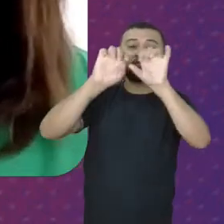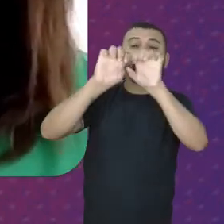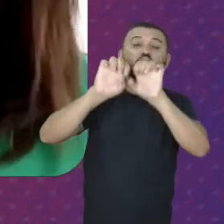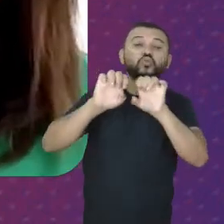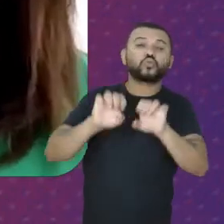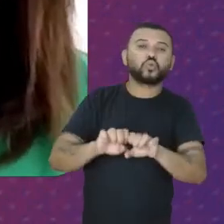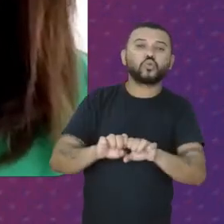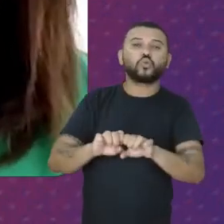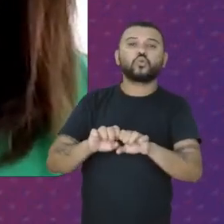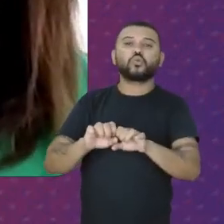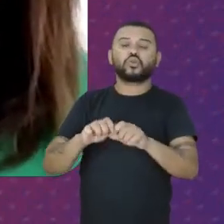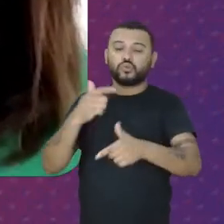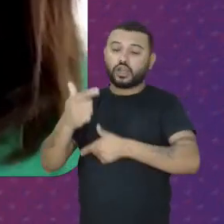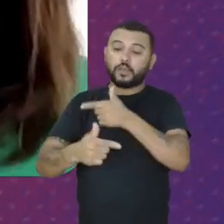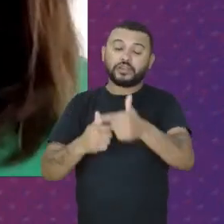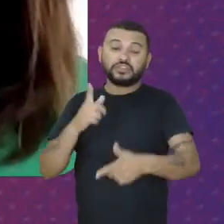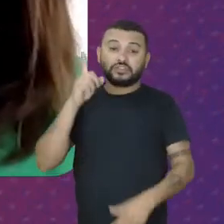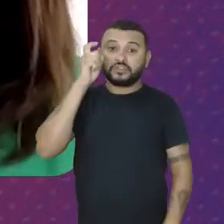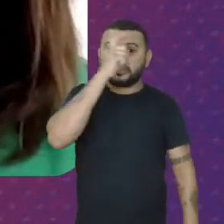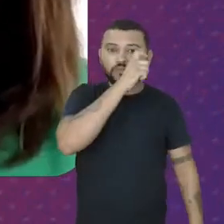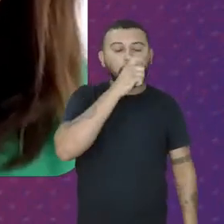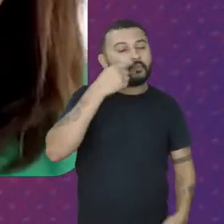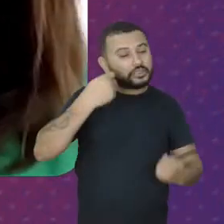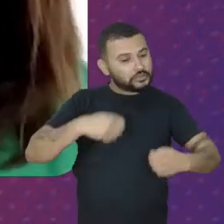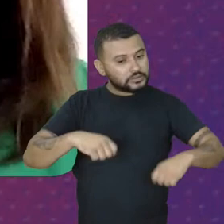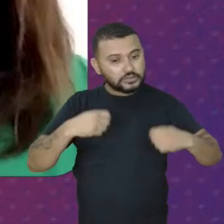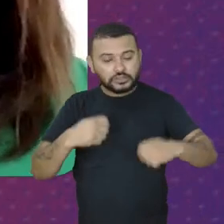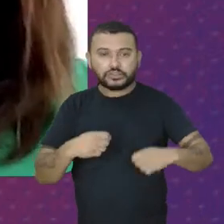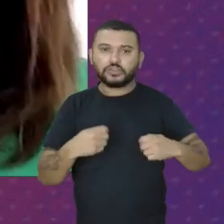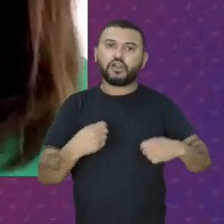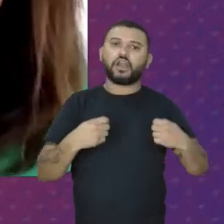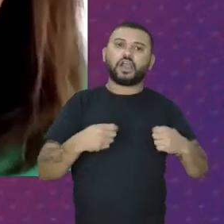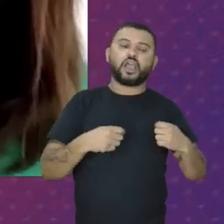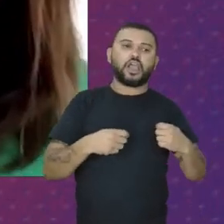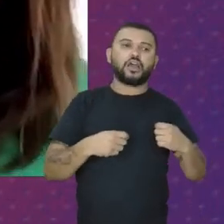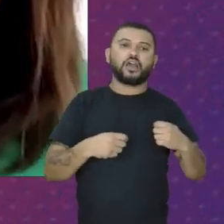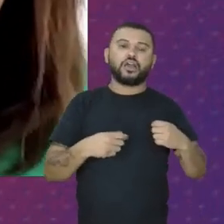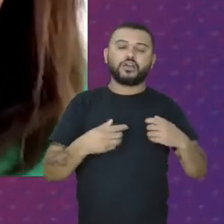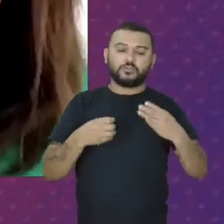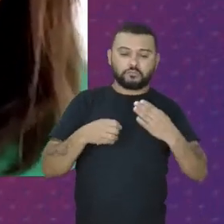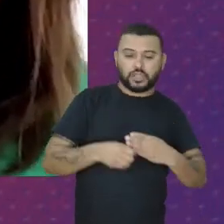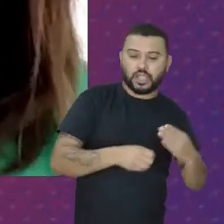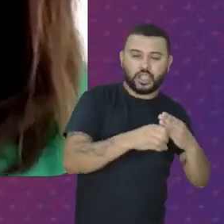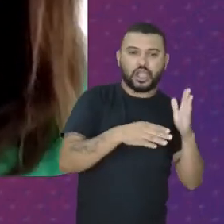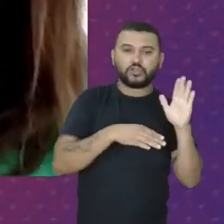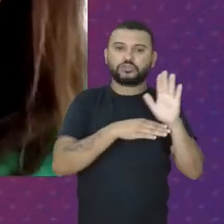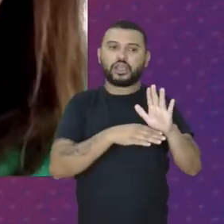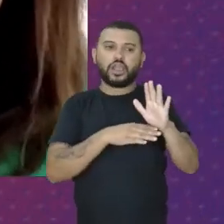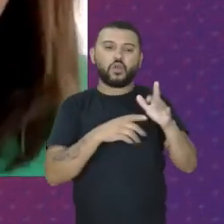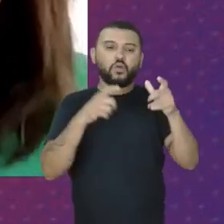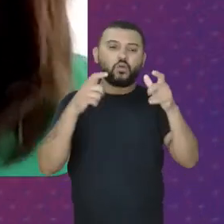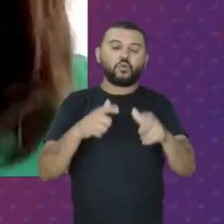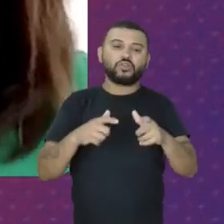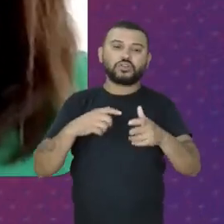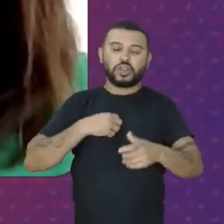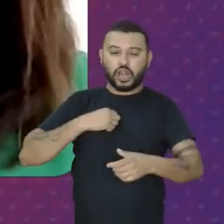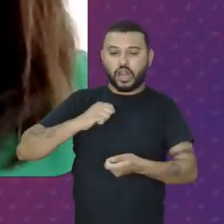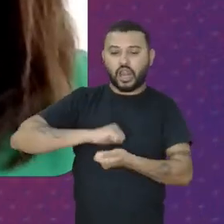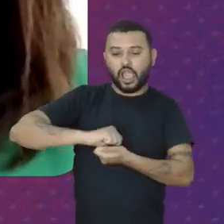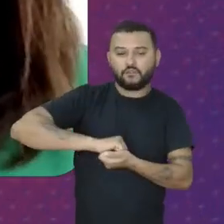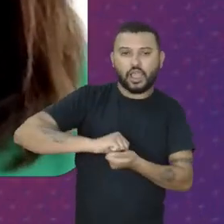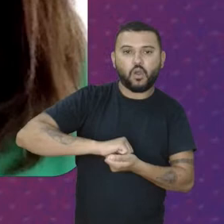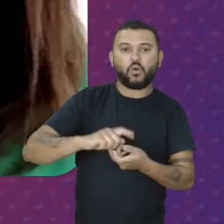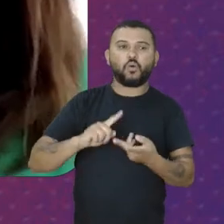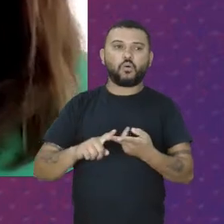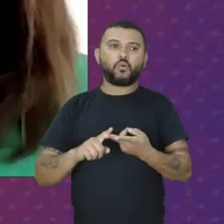estrutura dos serviços que deveriam existir nos bairros, nas periferias, uma lavanderia,